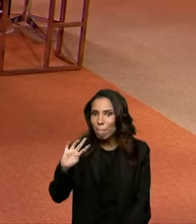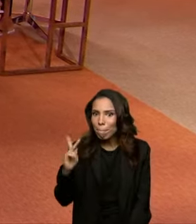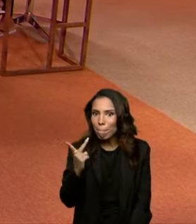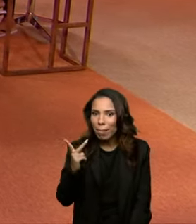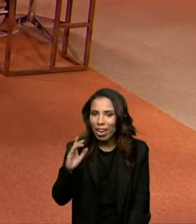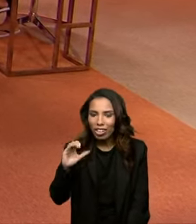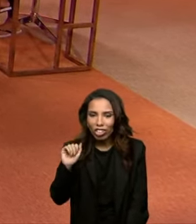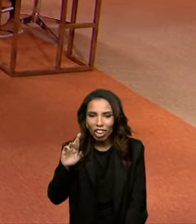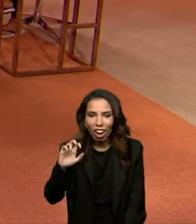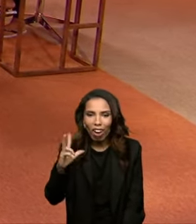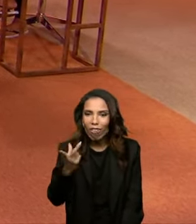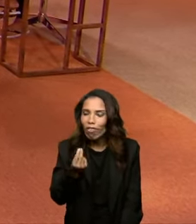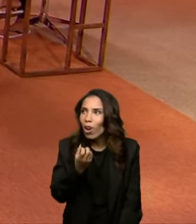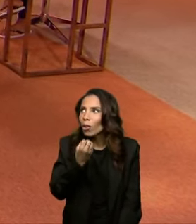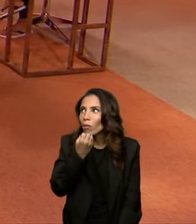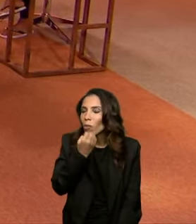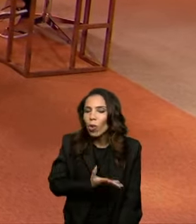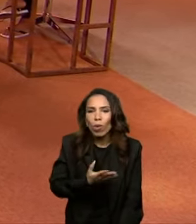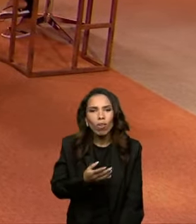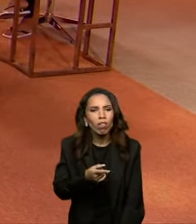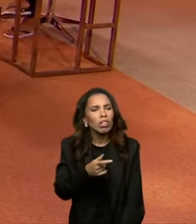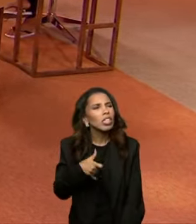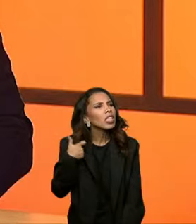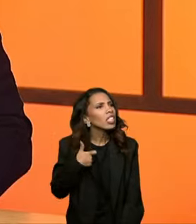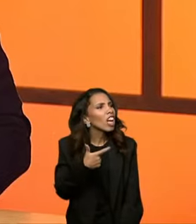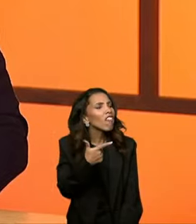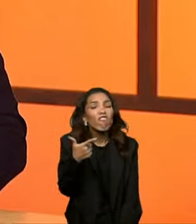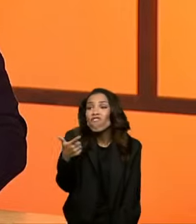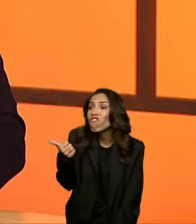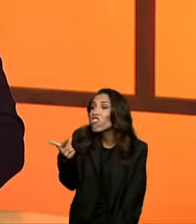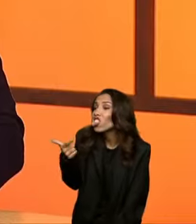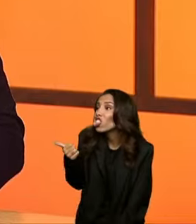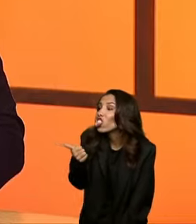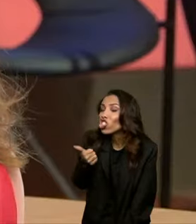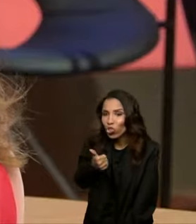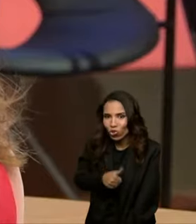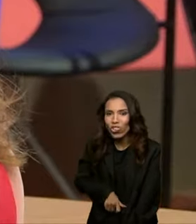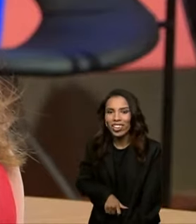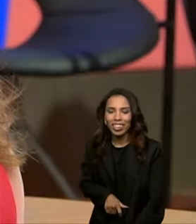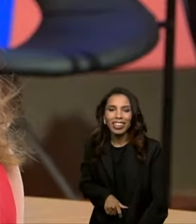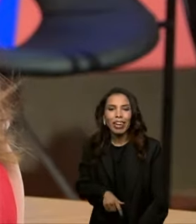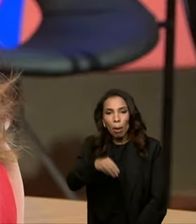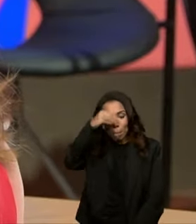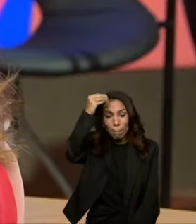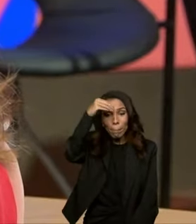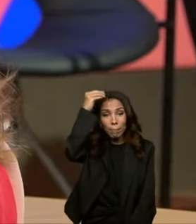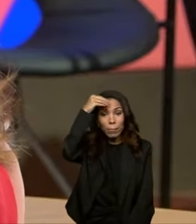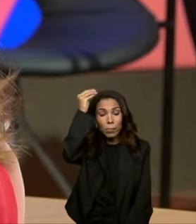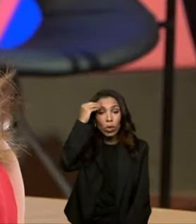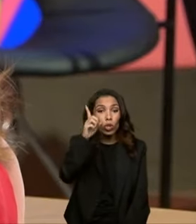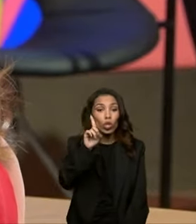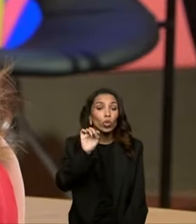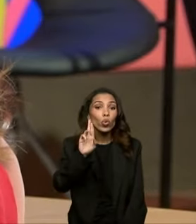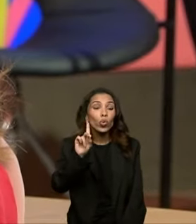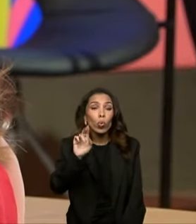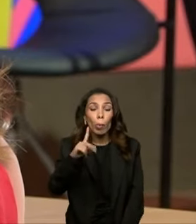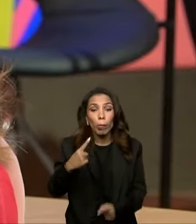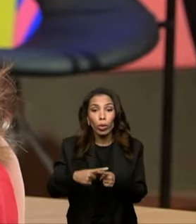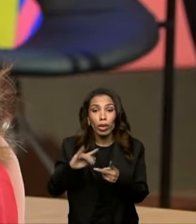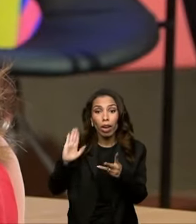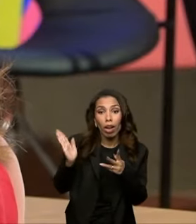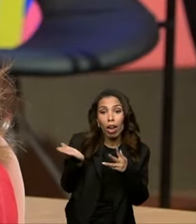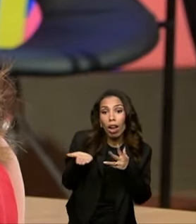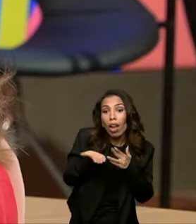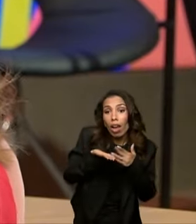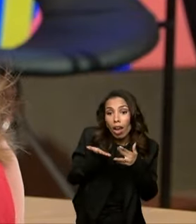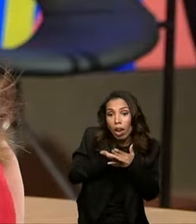Dudu? 21. Nossa, muito novo. 21, 22 anos. Bete, a grande madrinha. Agora, Dudu, conta aqui pra gente, que eu vou ter que ir pro break rapidinho, mas antes eu quero que você